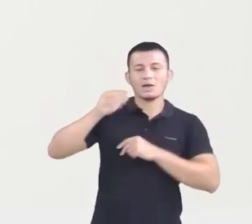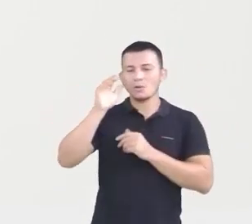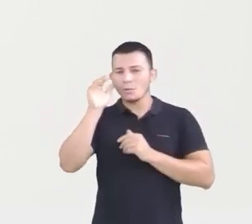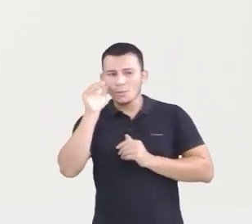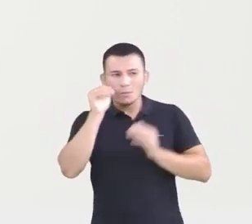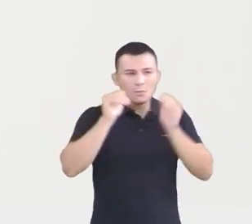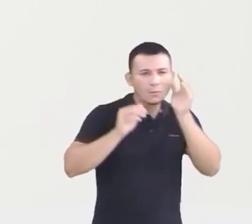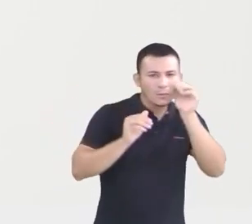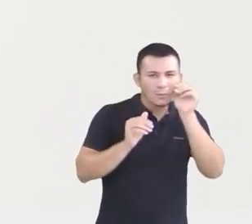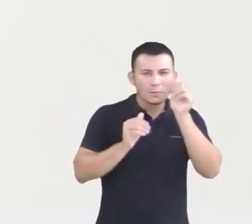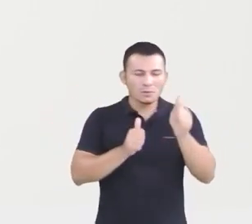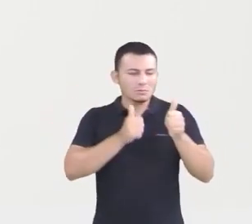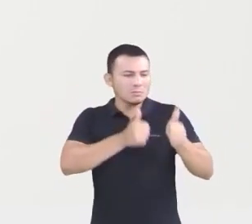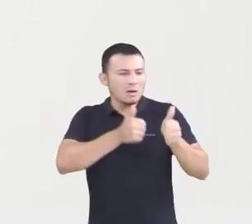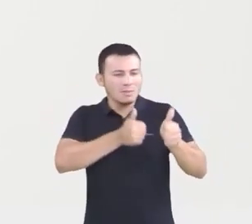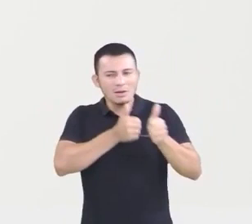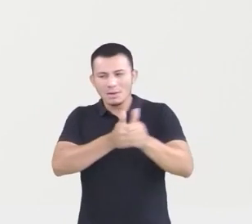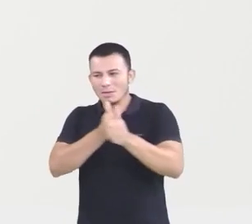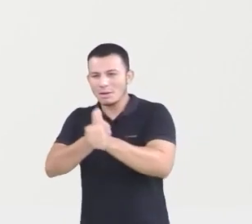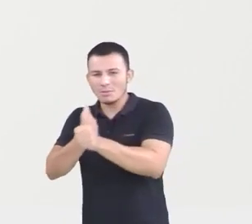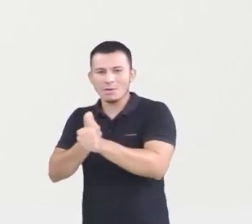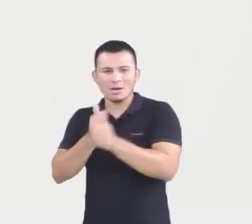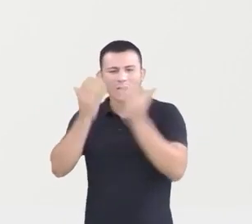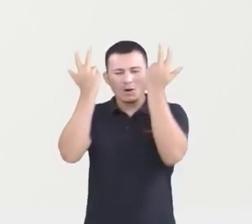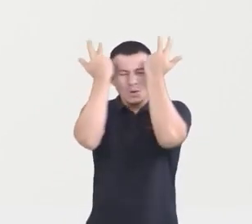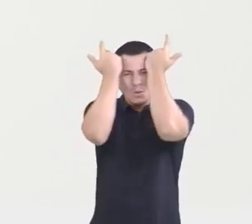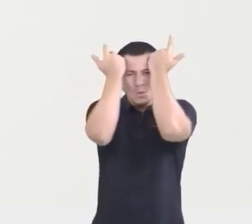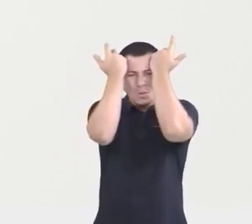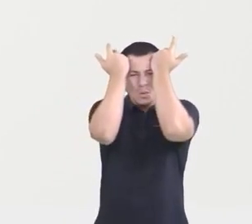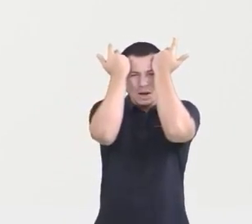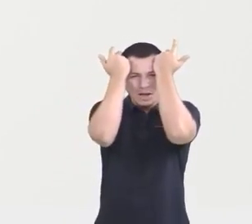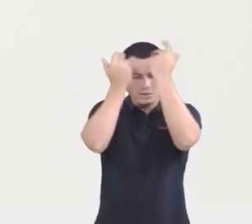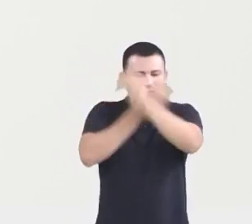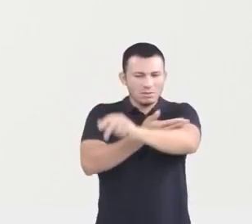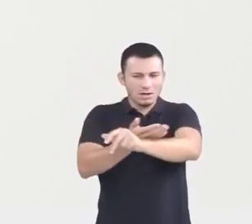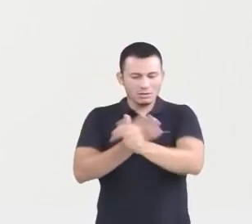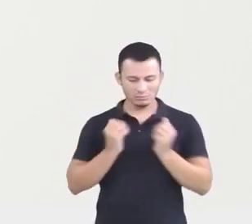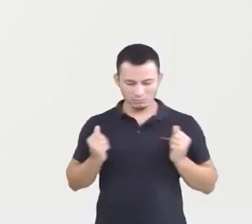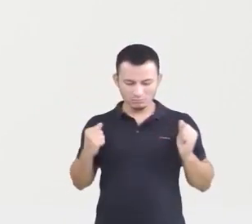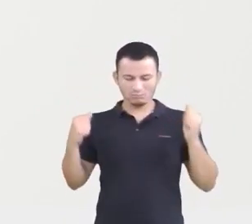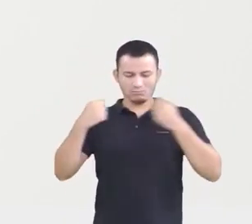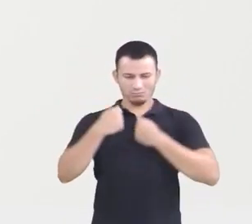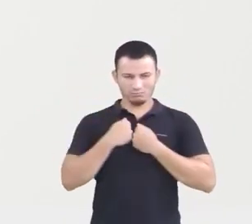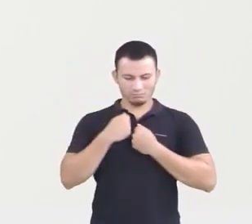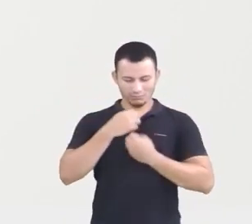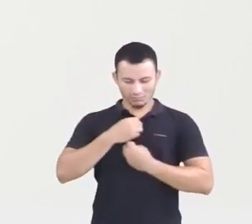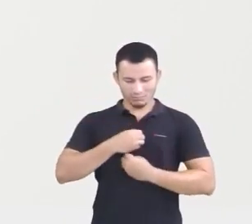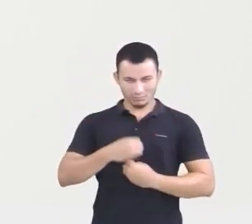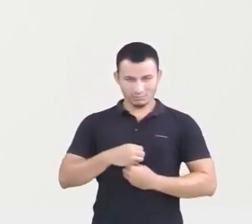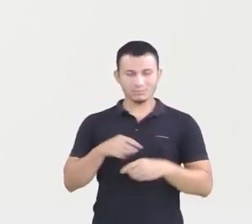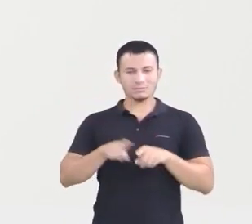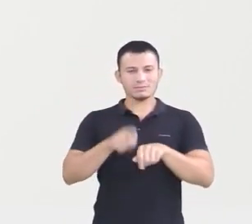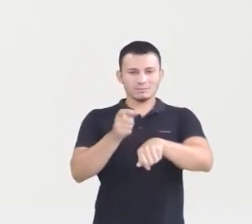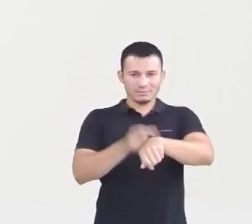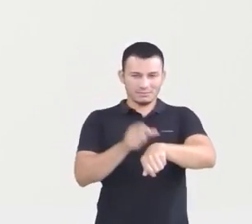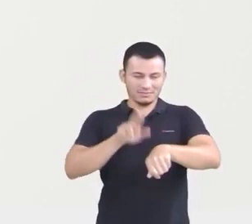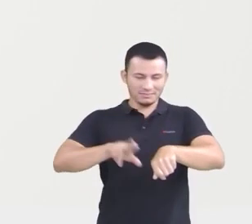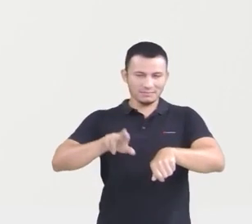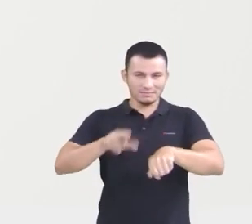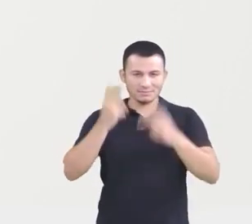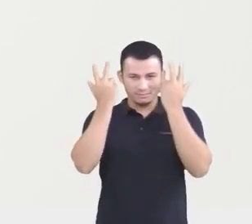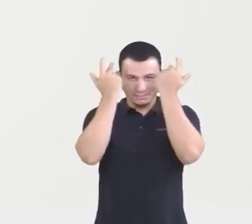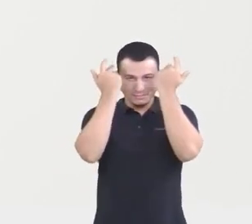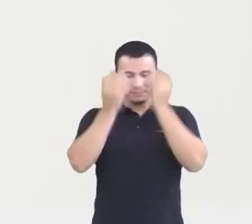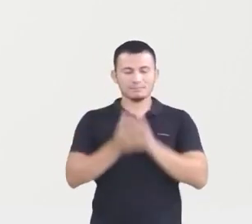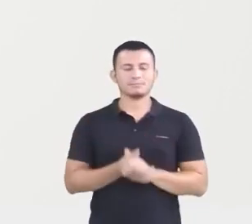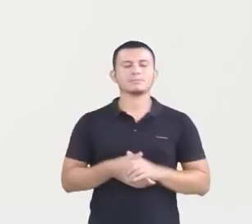que segue um coelho branco que usava colete e relógio. A palavra Alice, para não